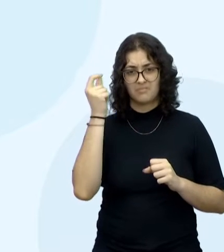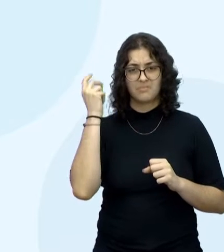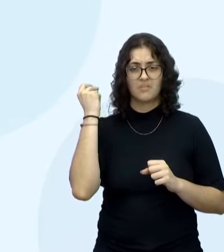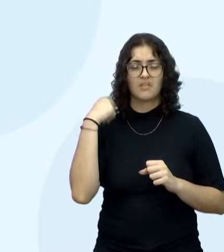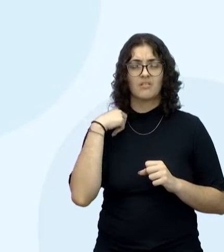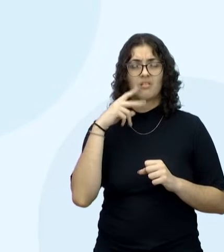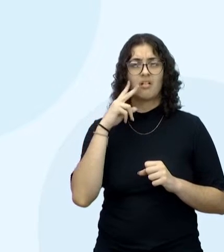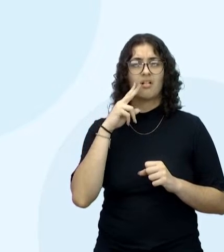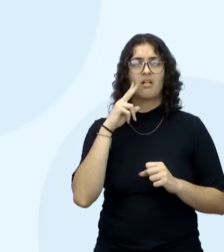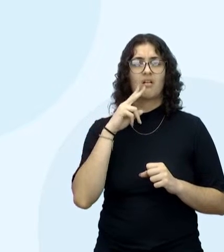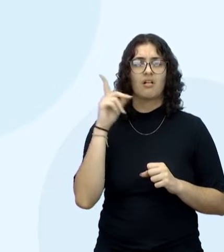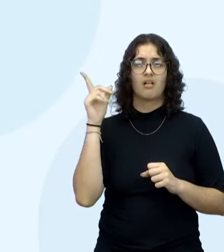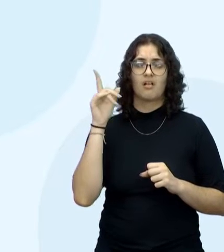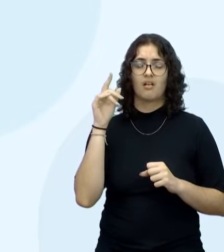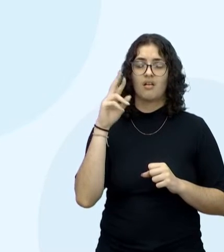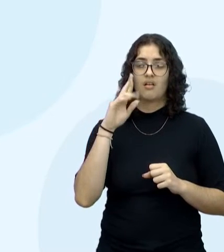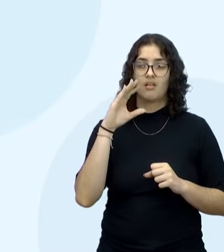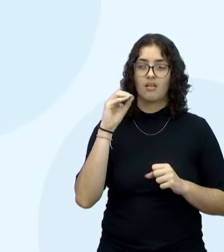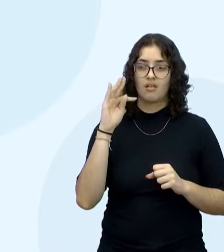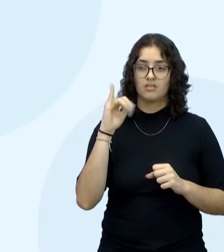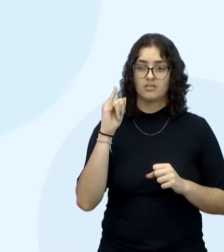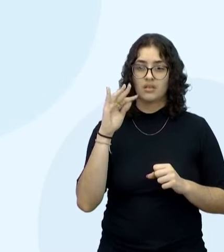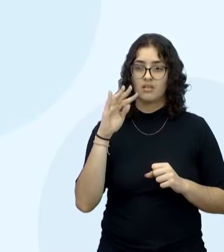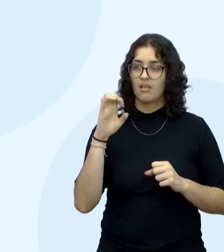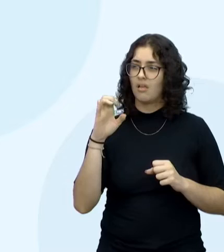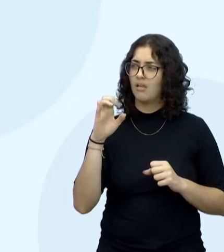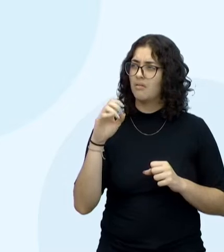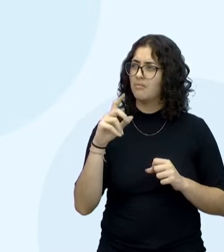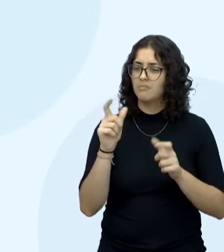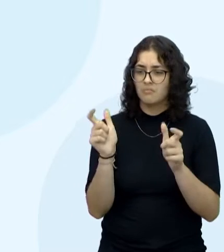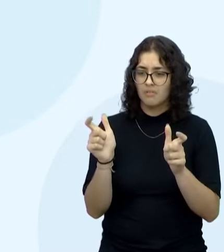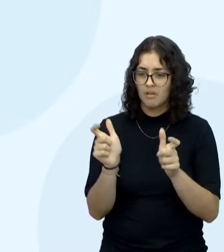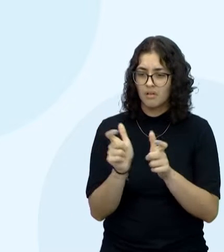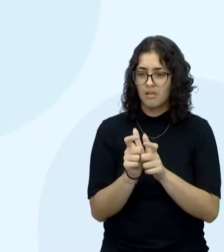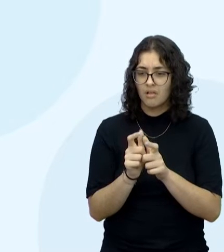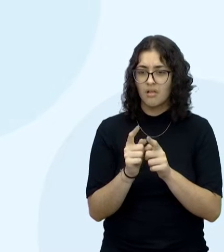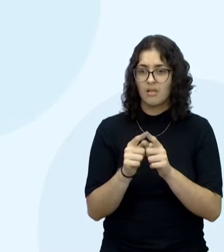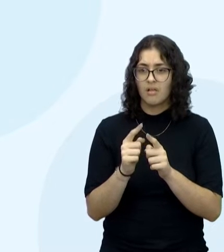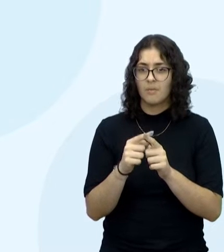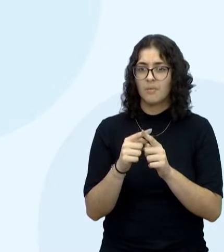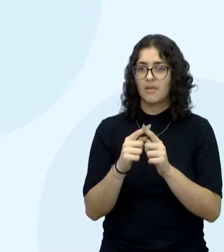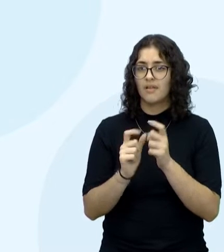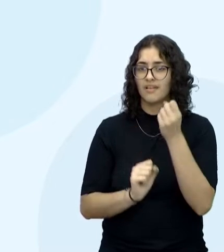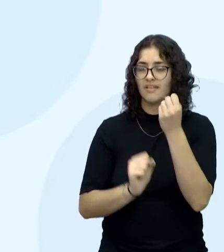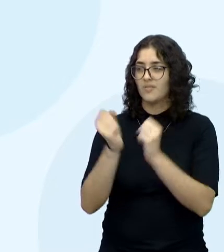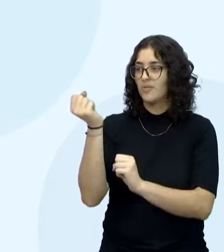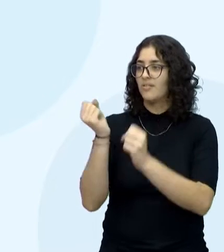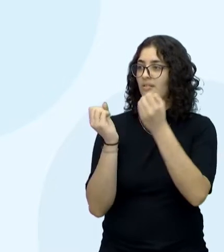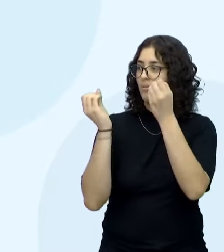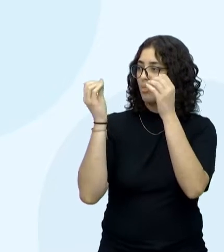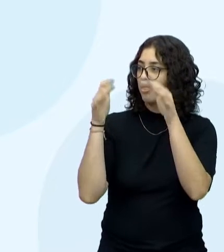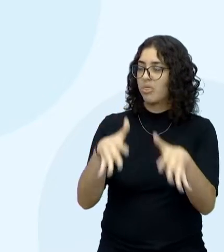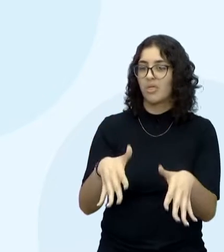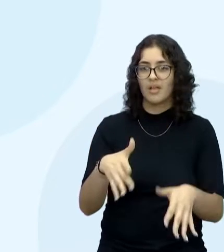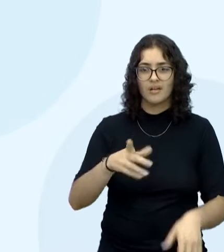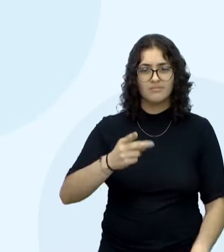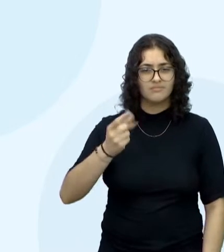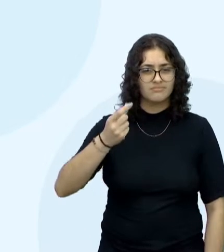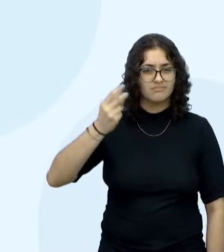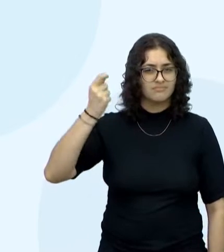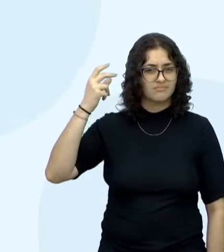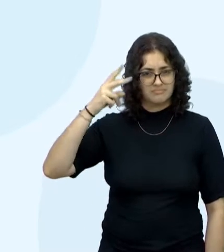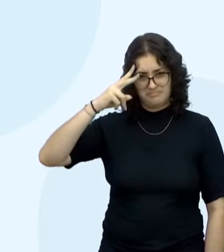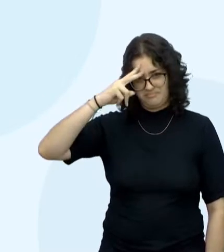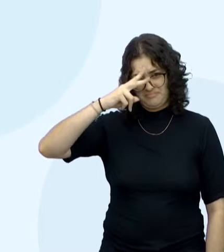lembro que uma vez o rio Tietê, ele amanheceu pink por causa de um despejo de uma indústria, né? Quem é mais antiguinho já